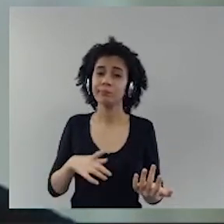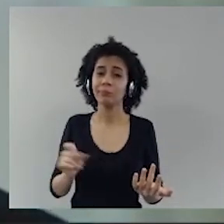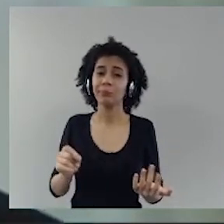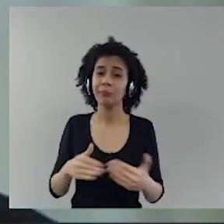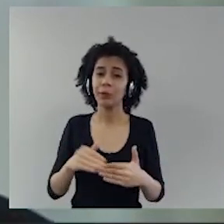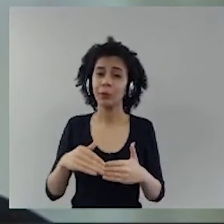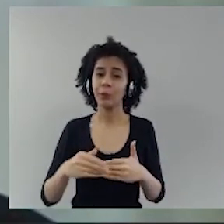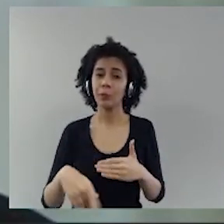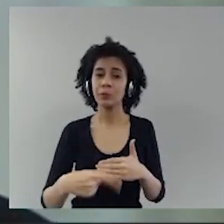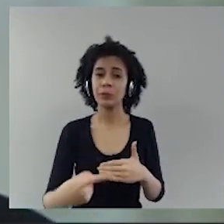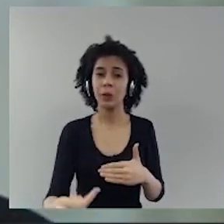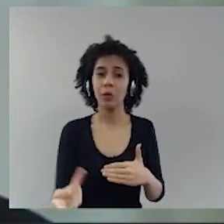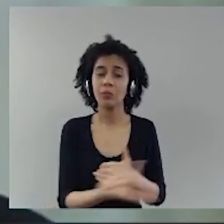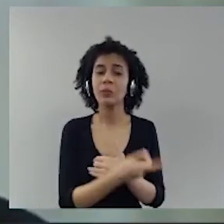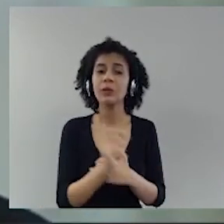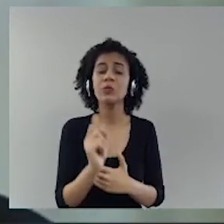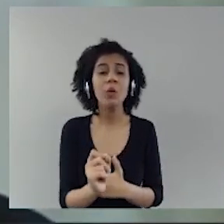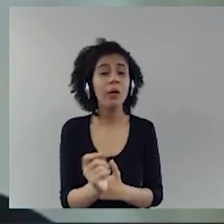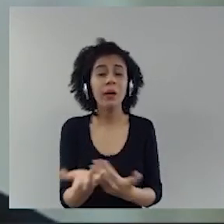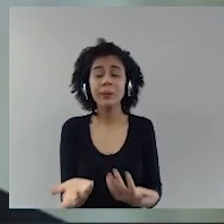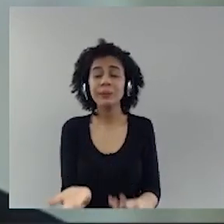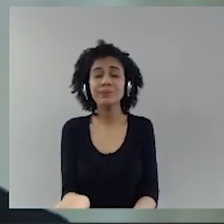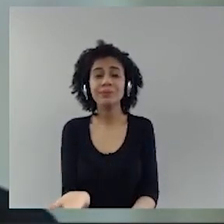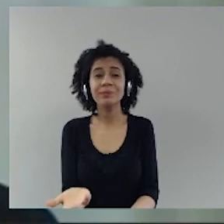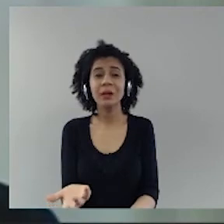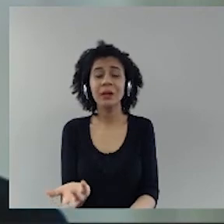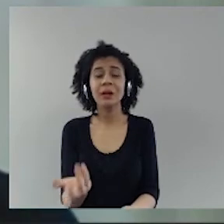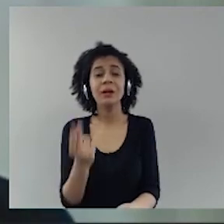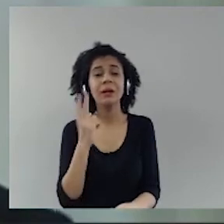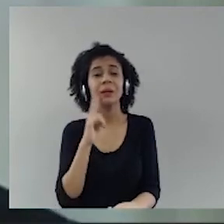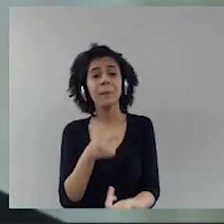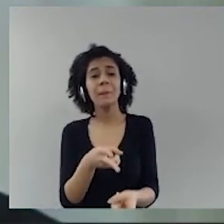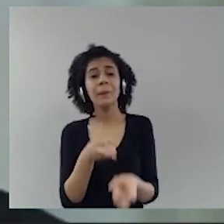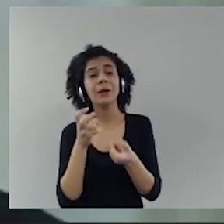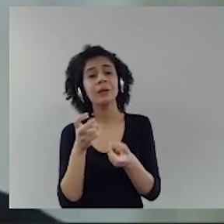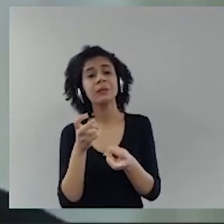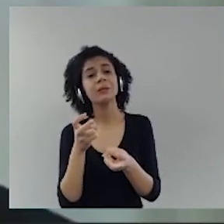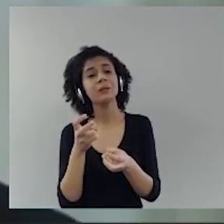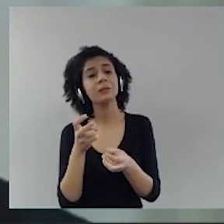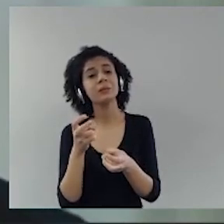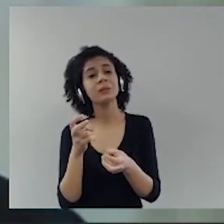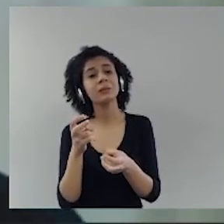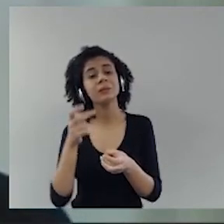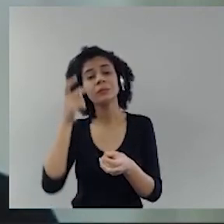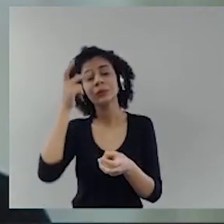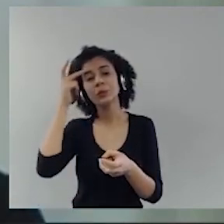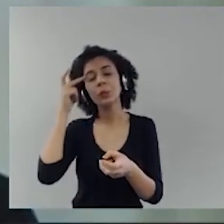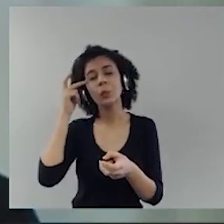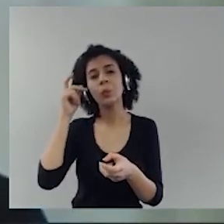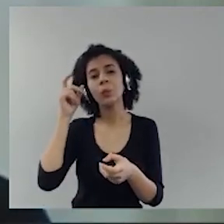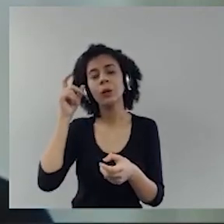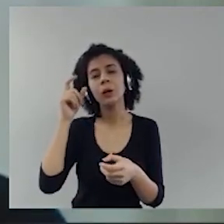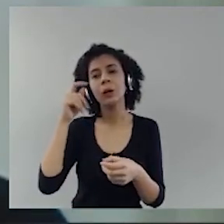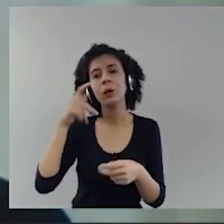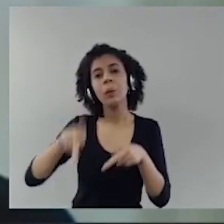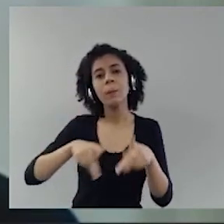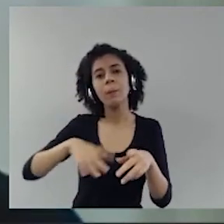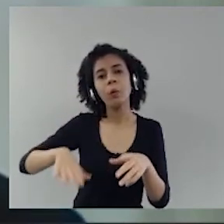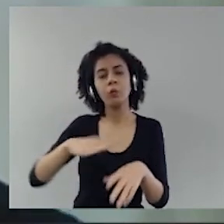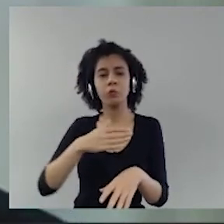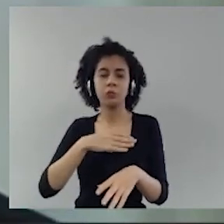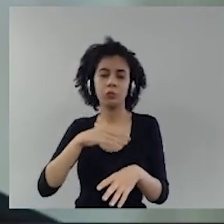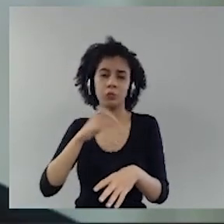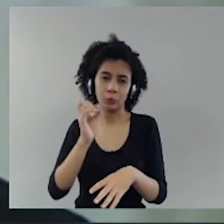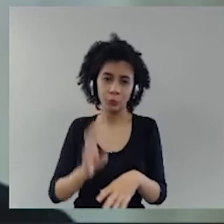consequências e são é resultantes para o cidadão cidadão e em